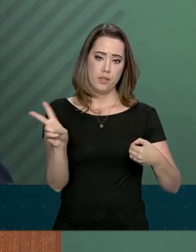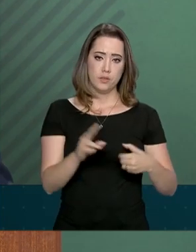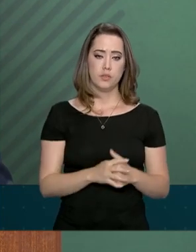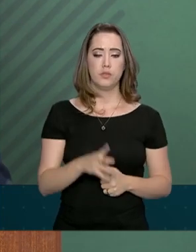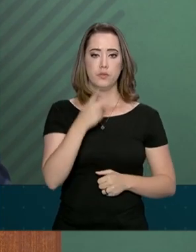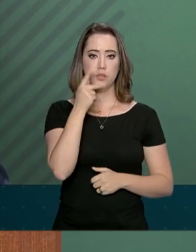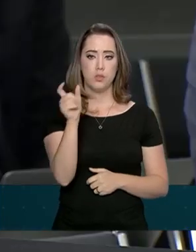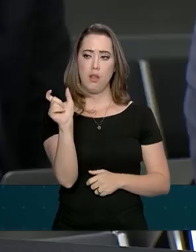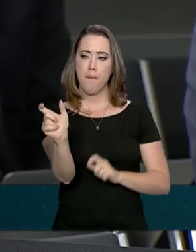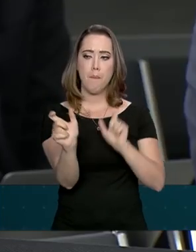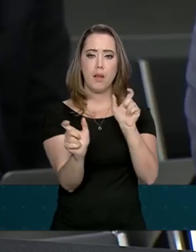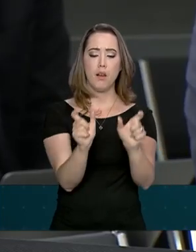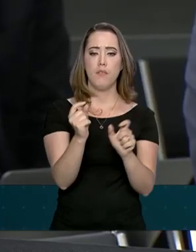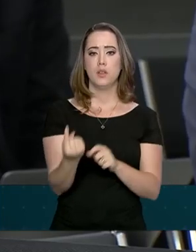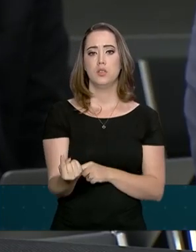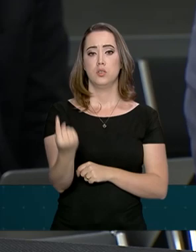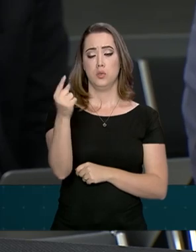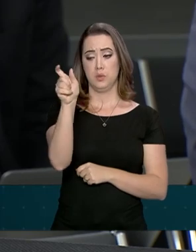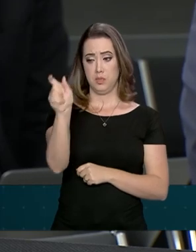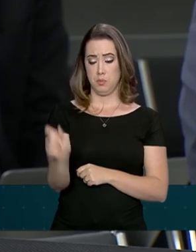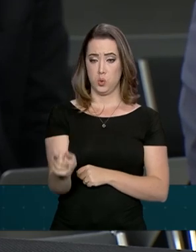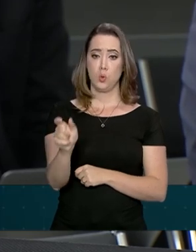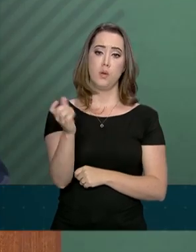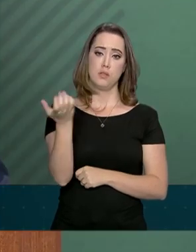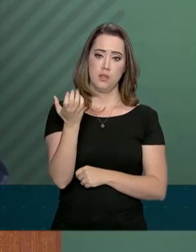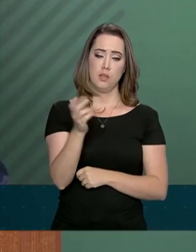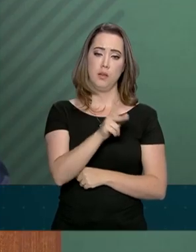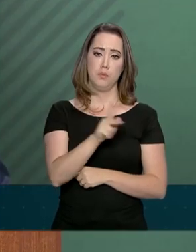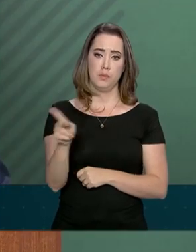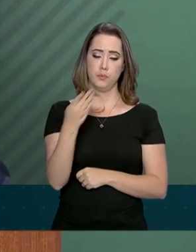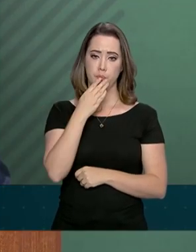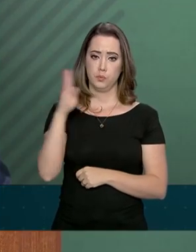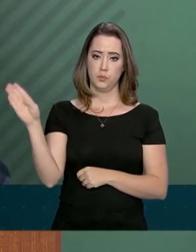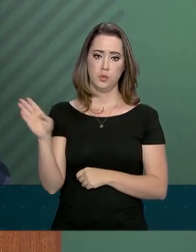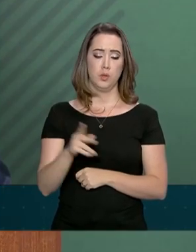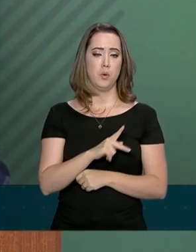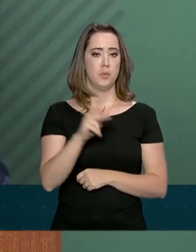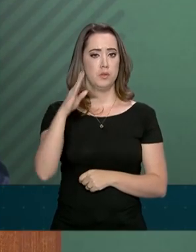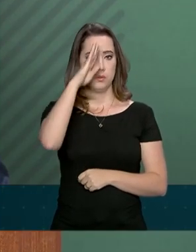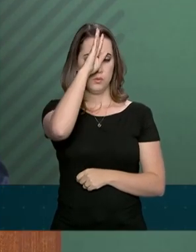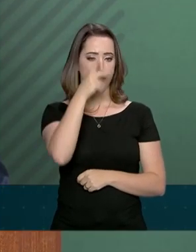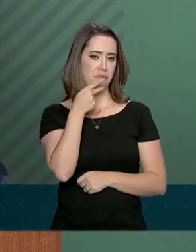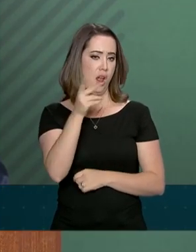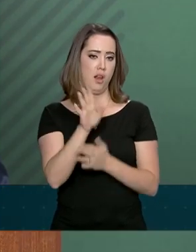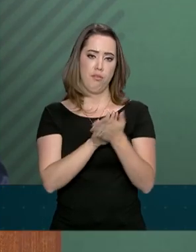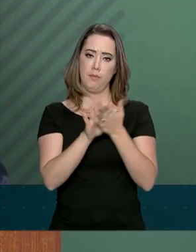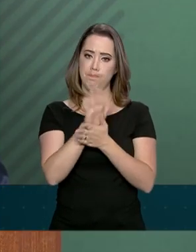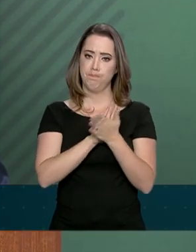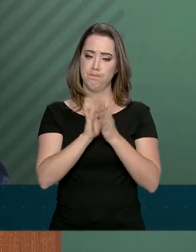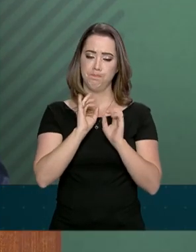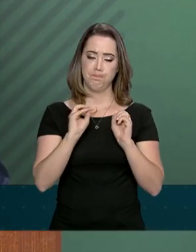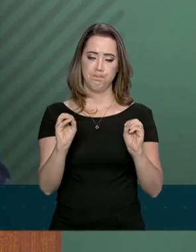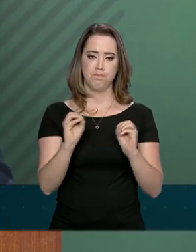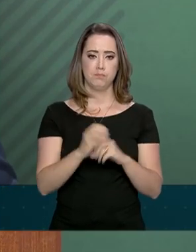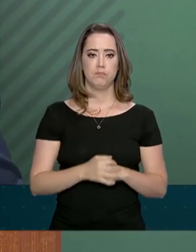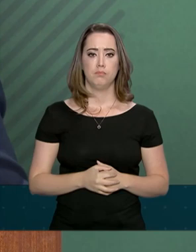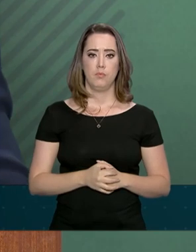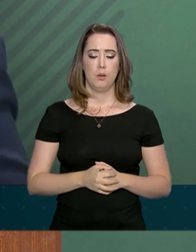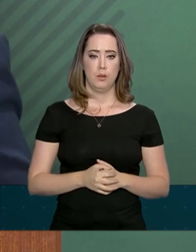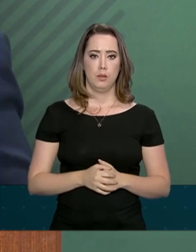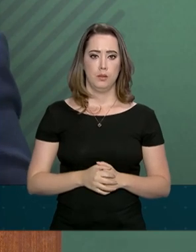específicos de um dos candidatos a presidente declina de fazer qualquer referência